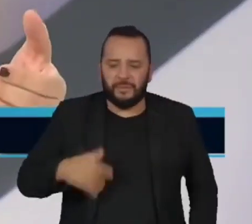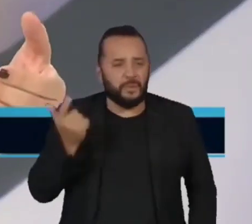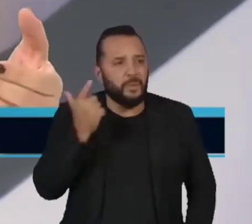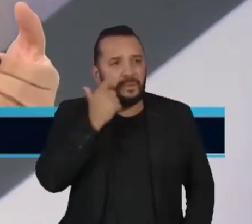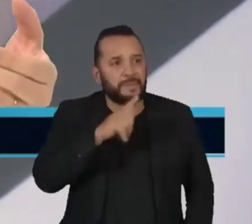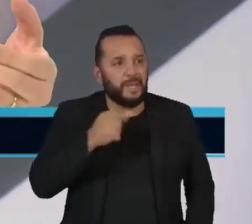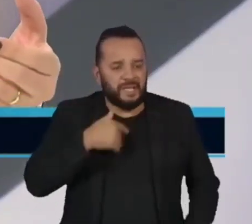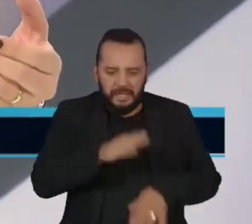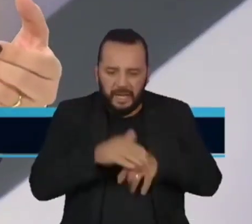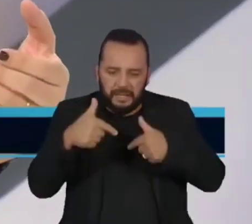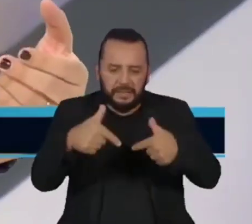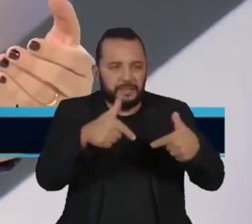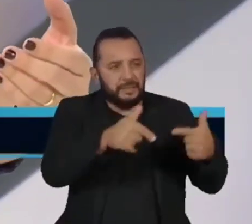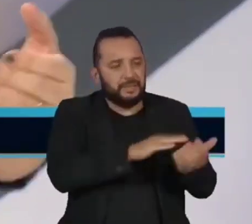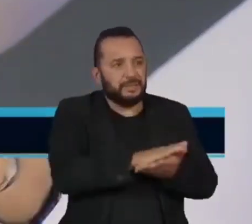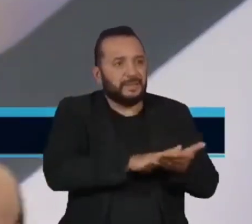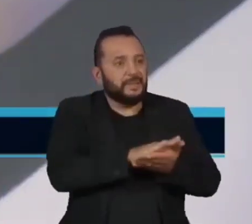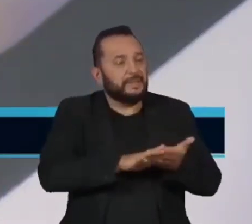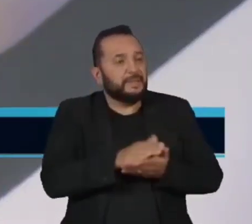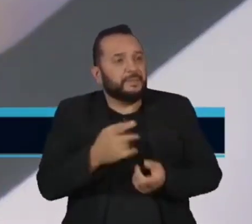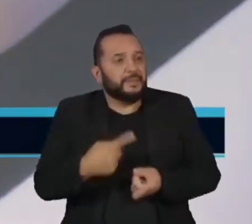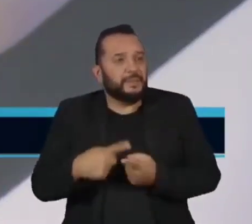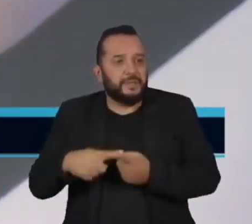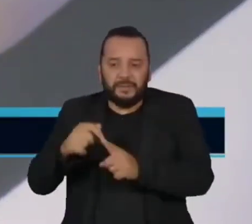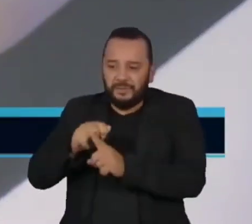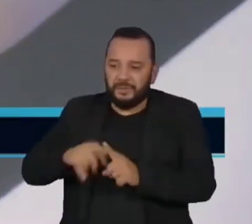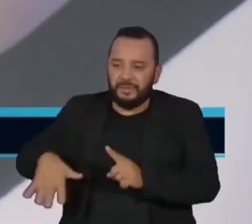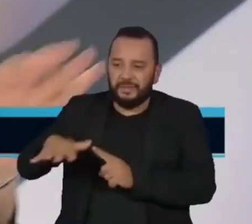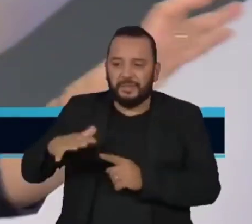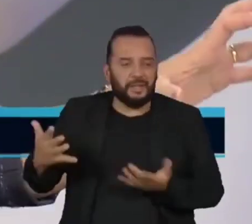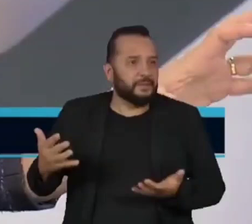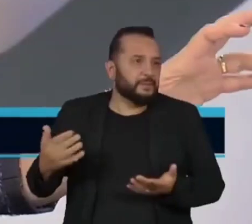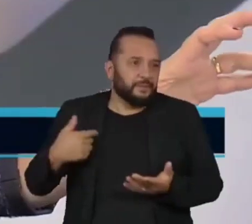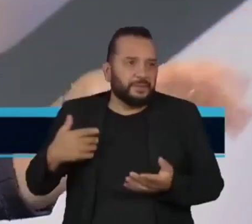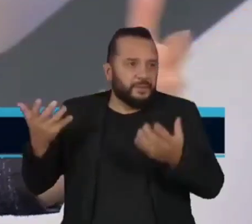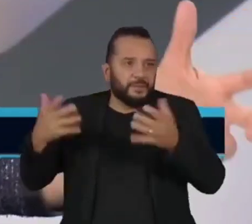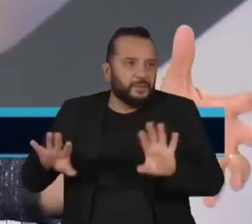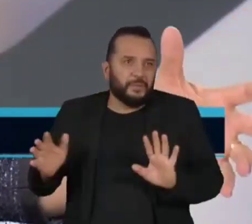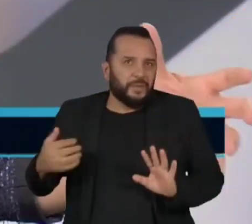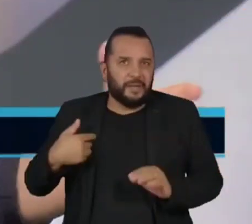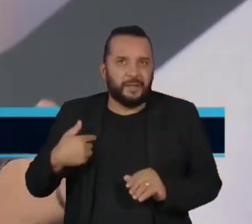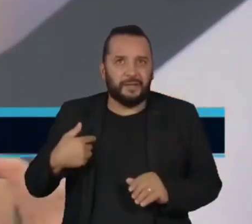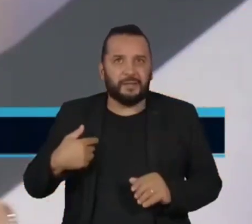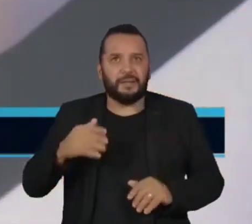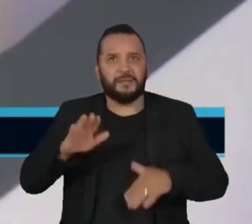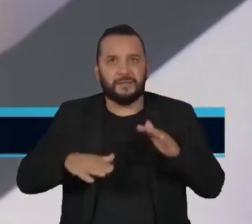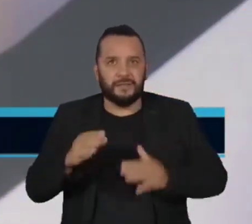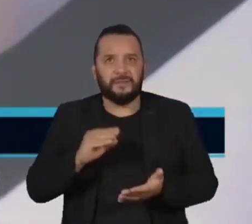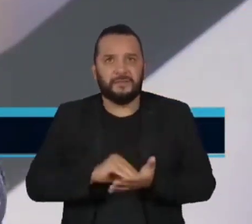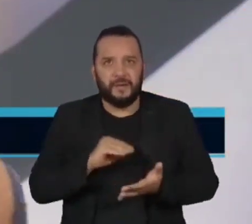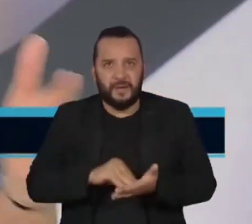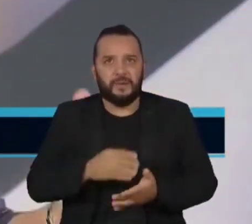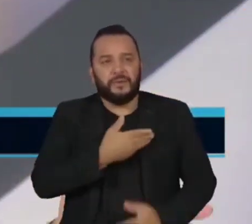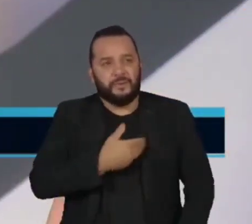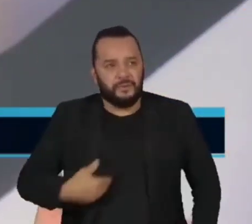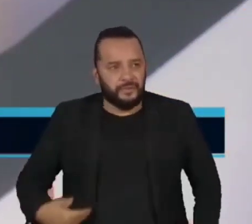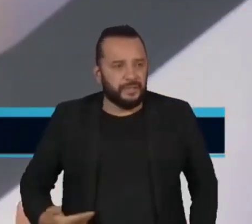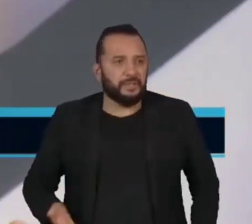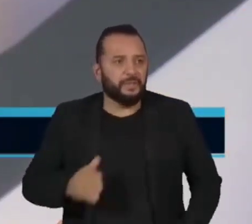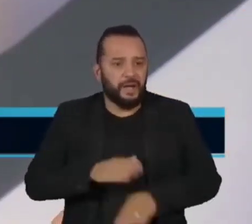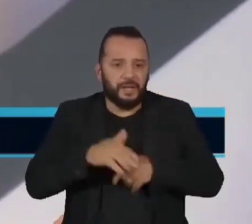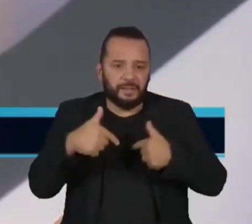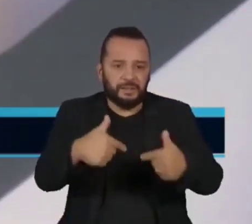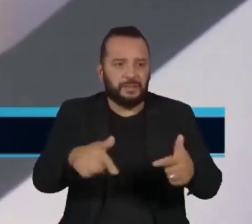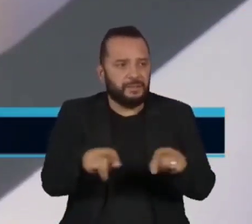oferecer respostas, é porque parte da sociedade se recusa a isso. Todo esse debate de ausência de Estado, de crescimento da